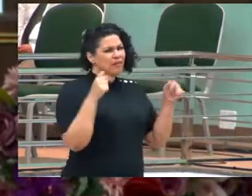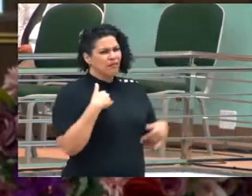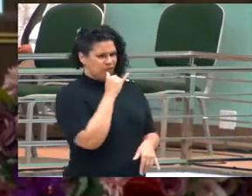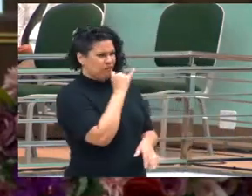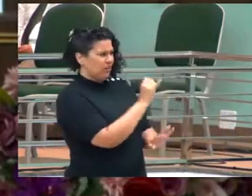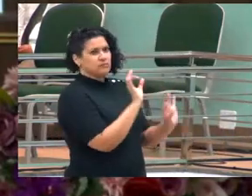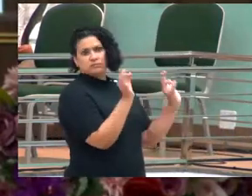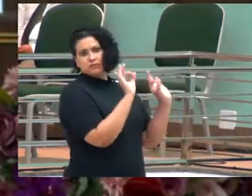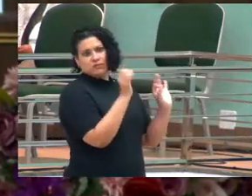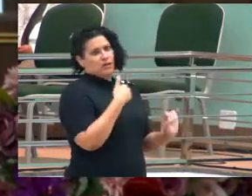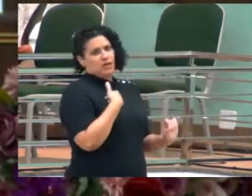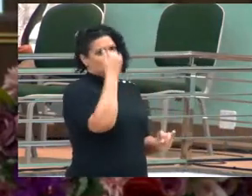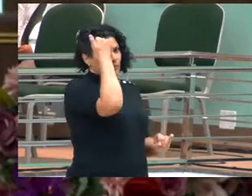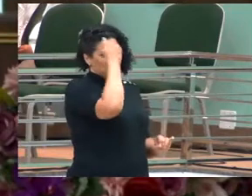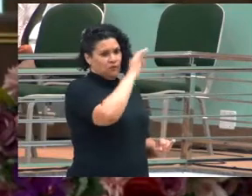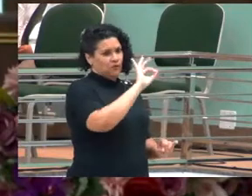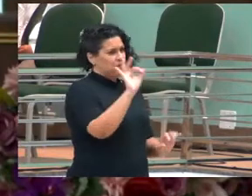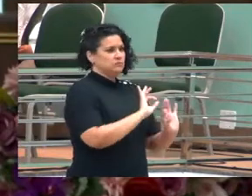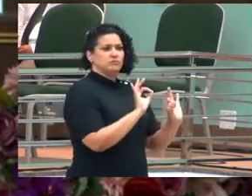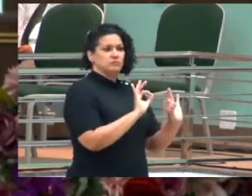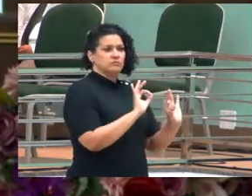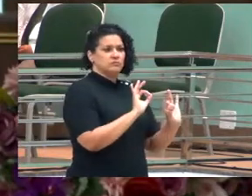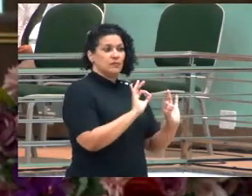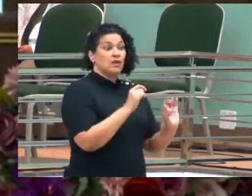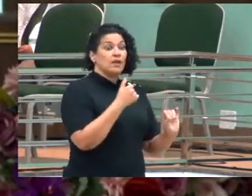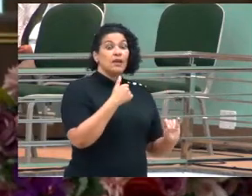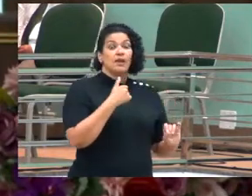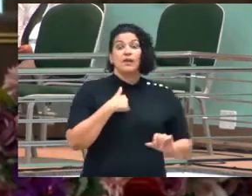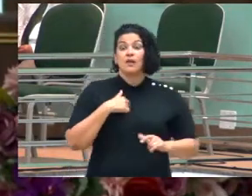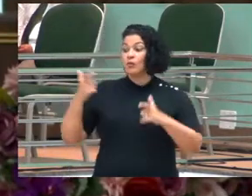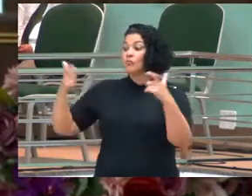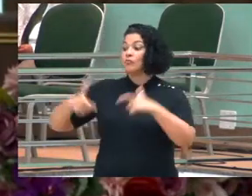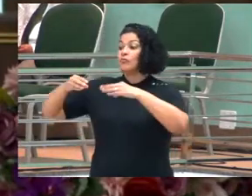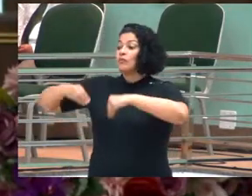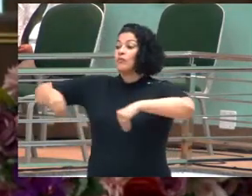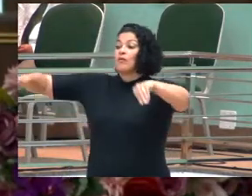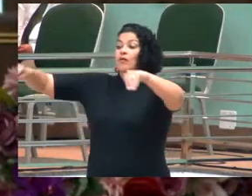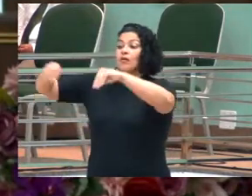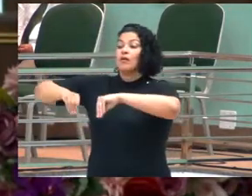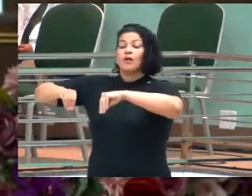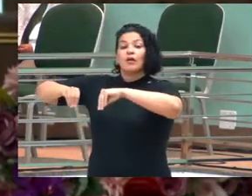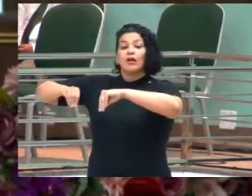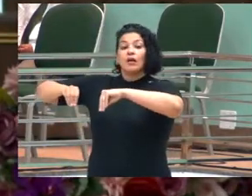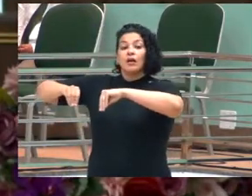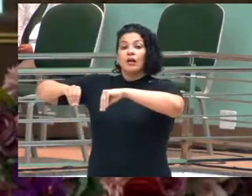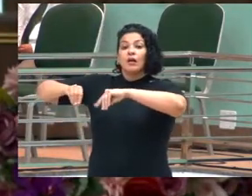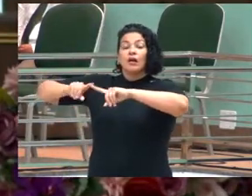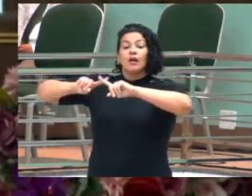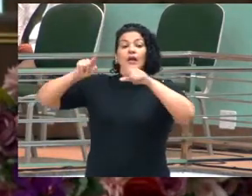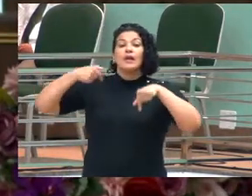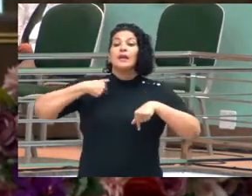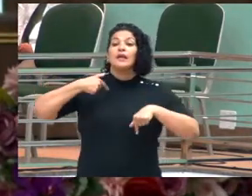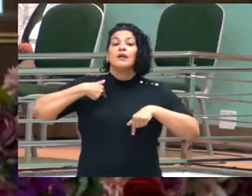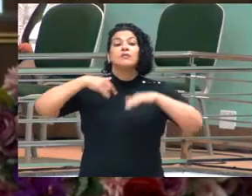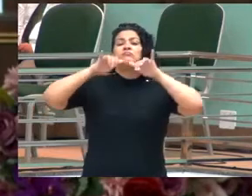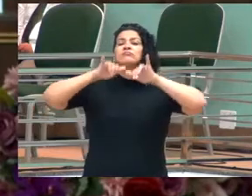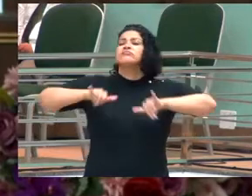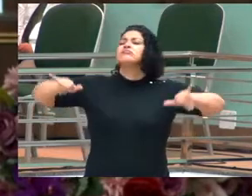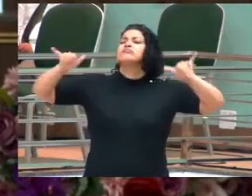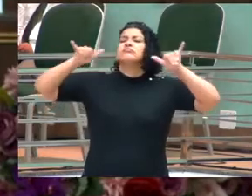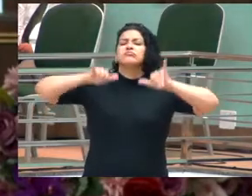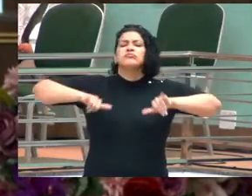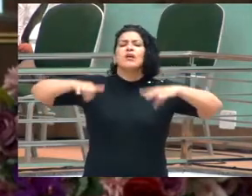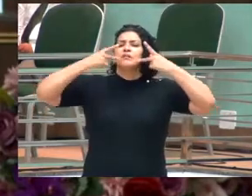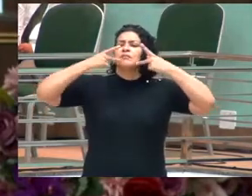profeta, eu sou a voz que clama no deserto. Eu vim para preparar o caminho do Senhor. E a